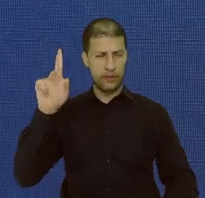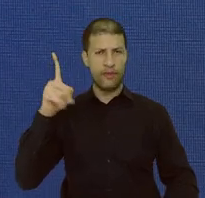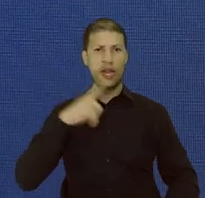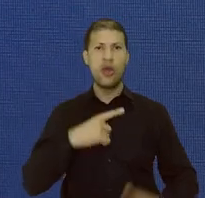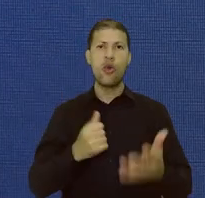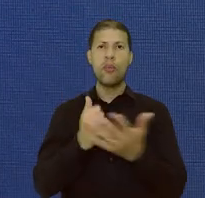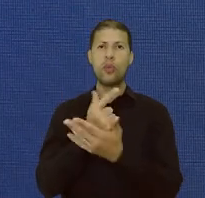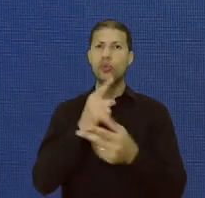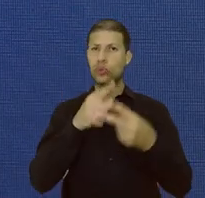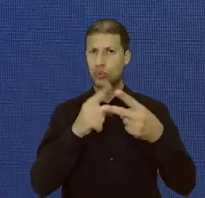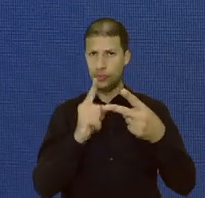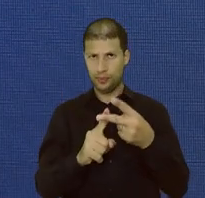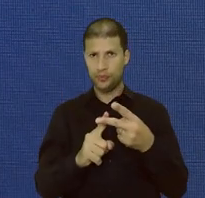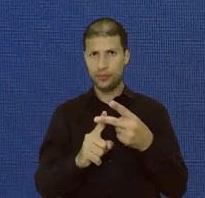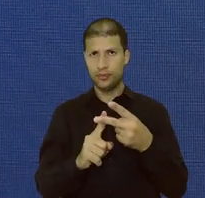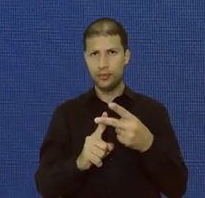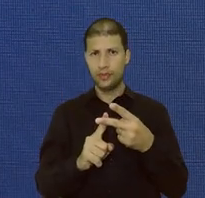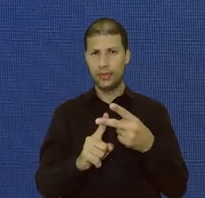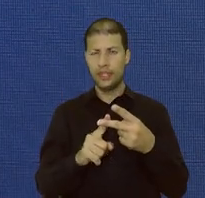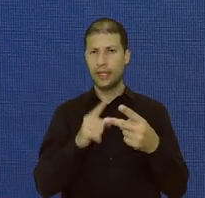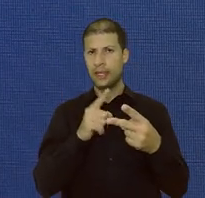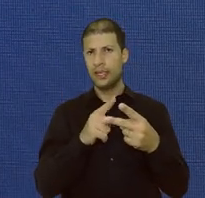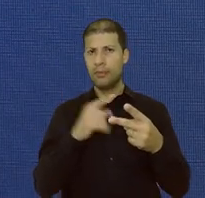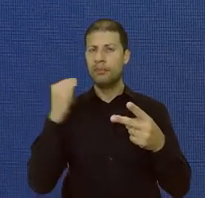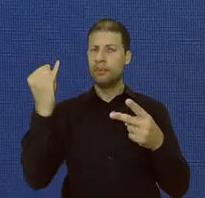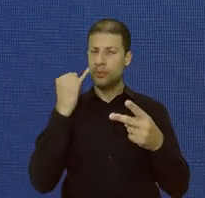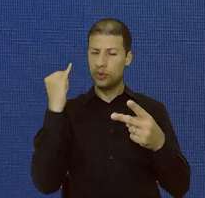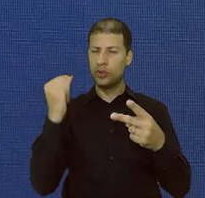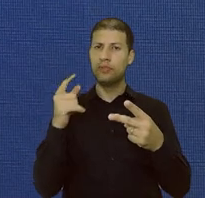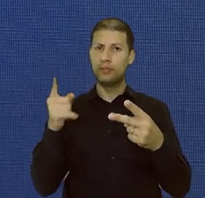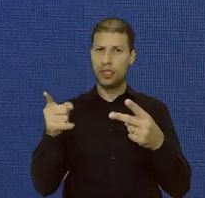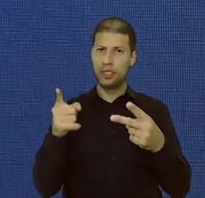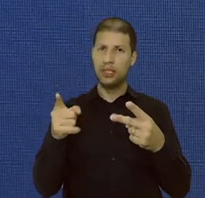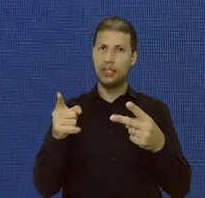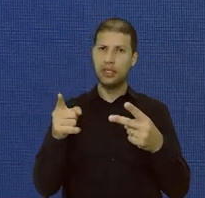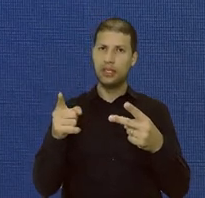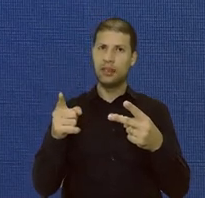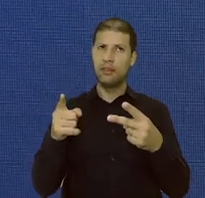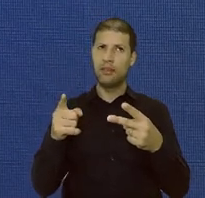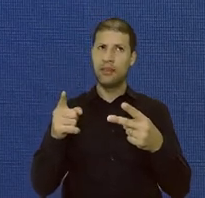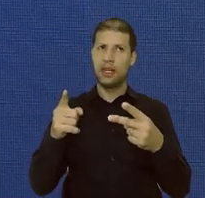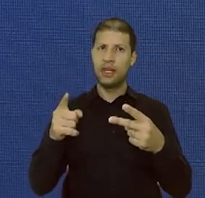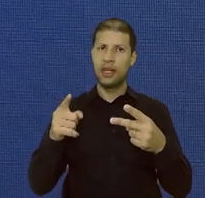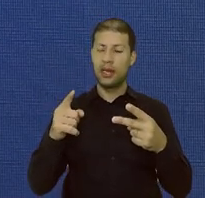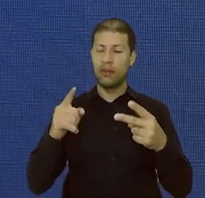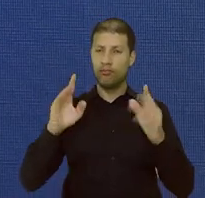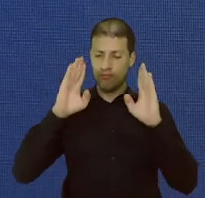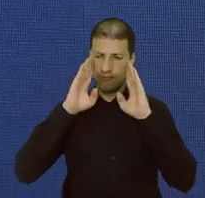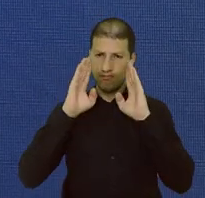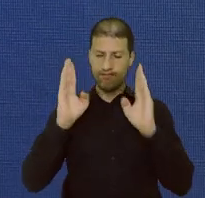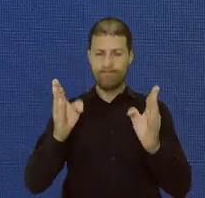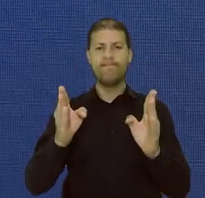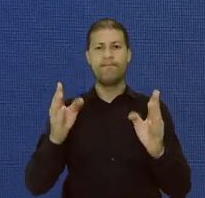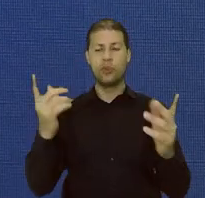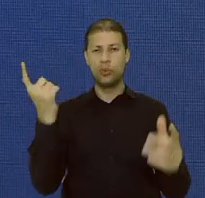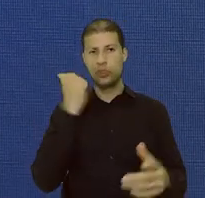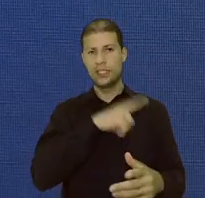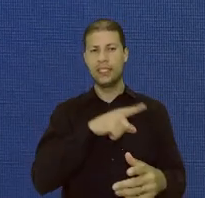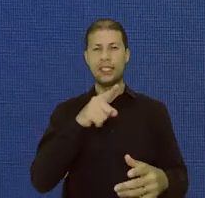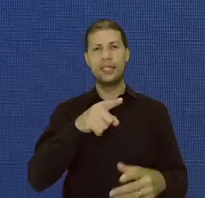que que foram é importante para ele é fechar a visão dele do ponto de vista do que que era